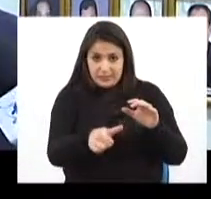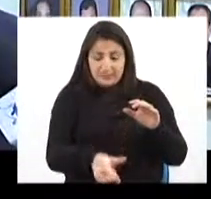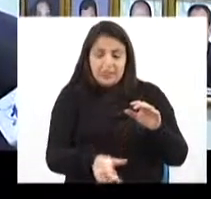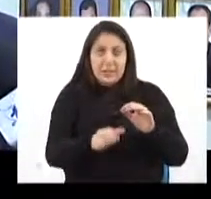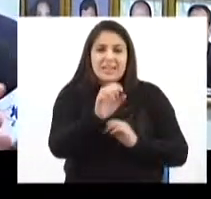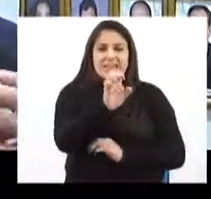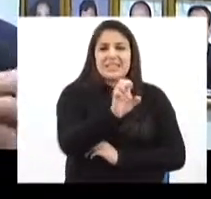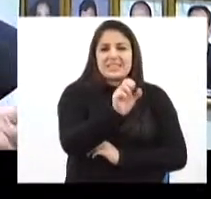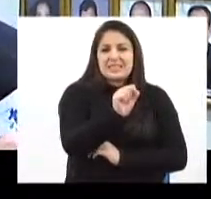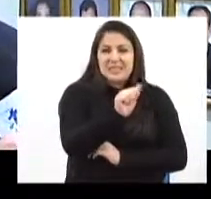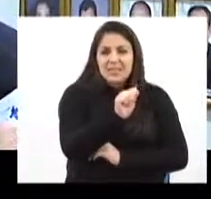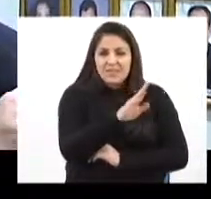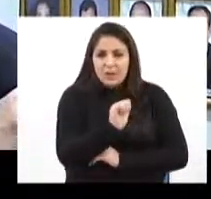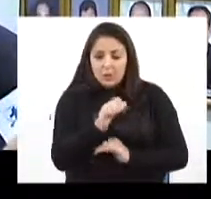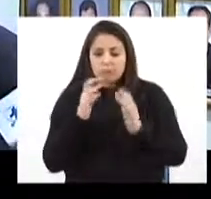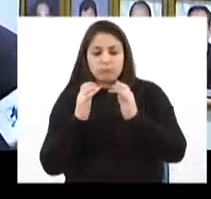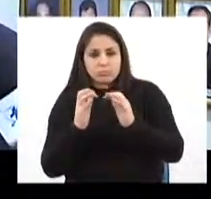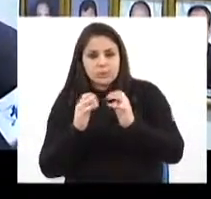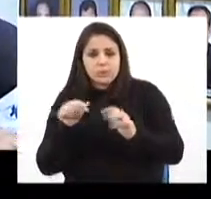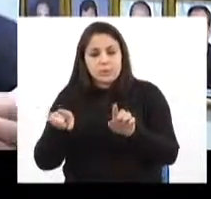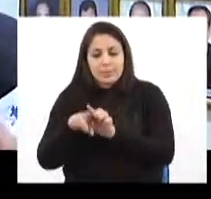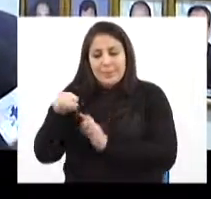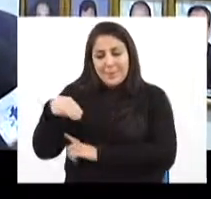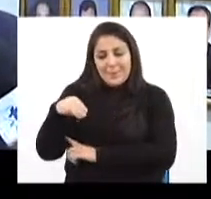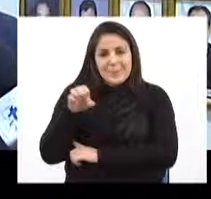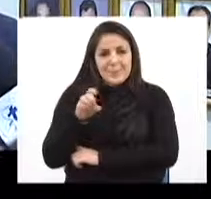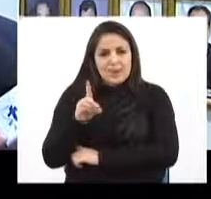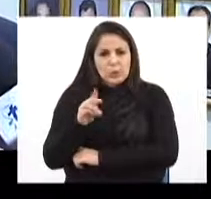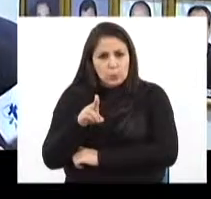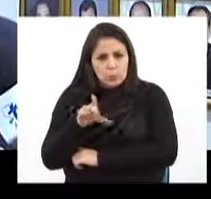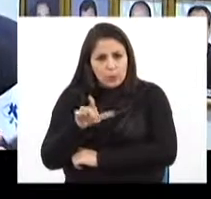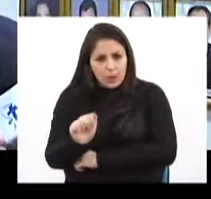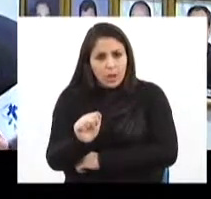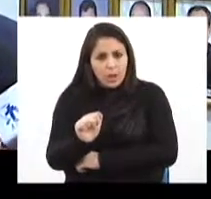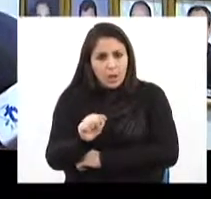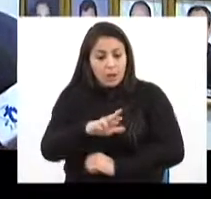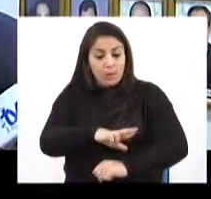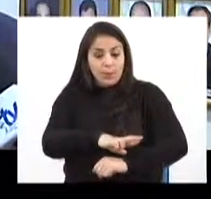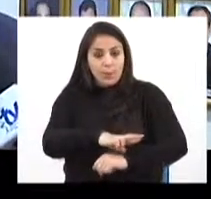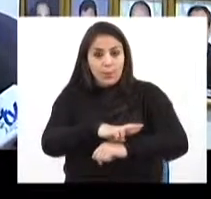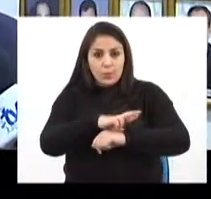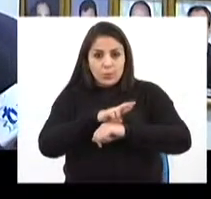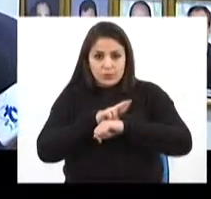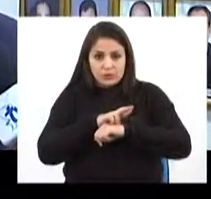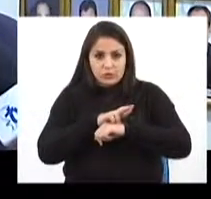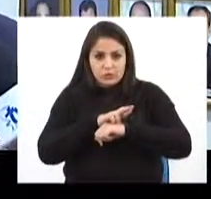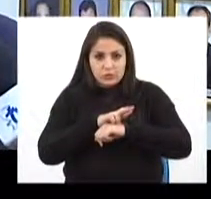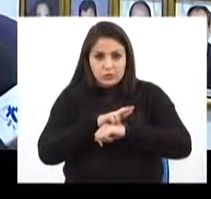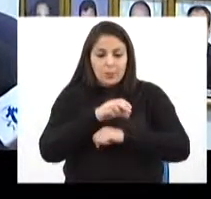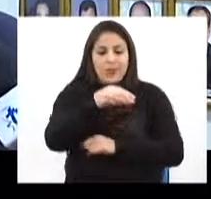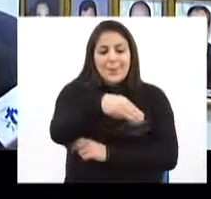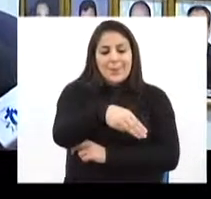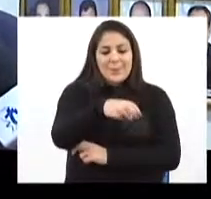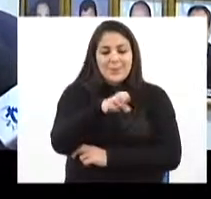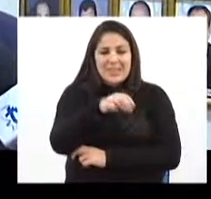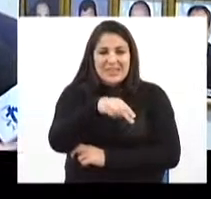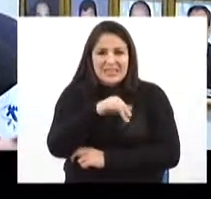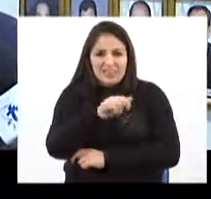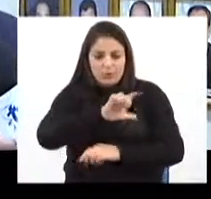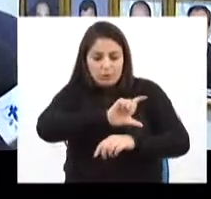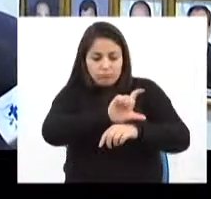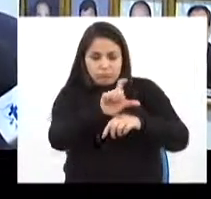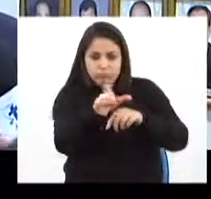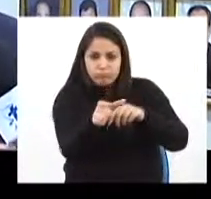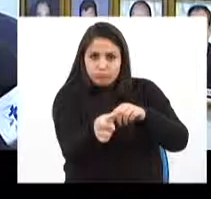Esses órgãos, encéfalo, ou cérebro e medula, são órgãos que estão bem protegidos por essa chamada meninge. E